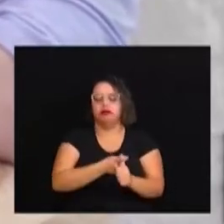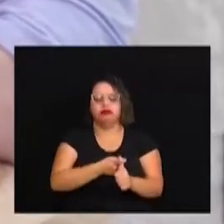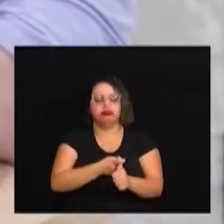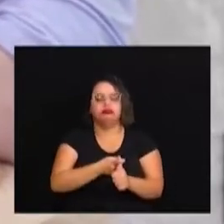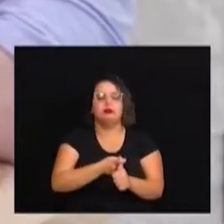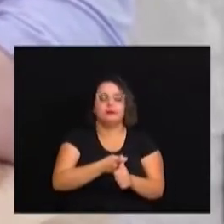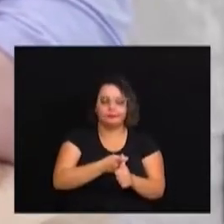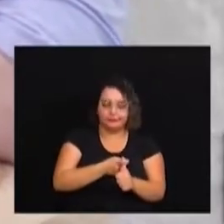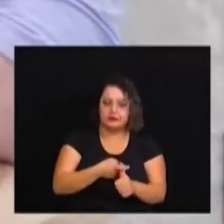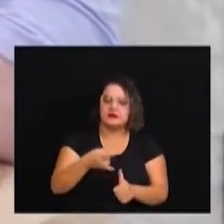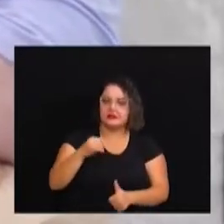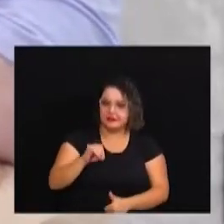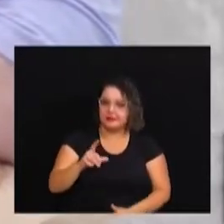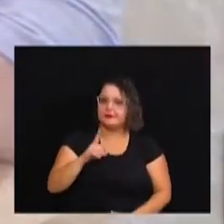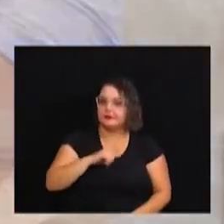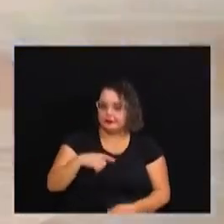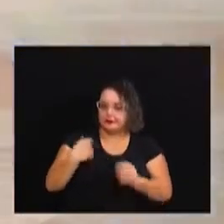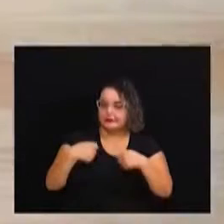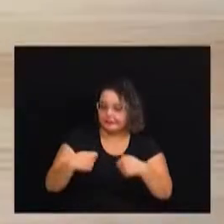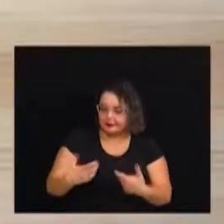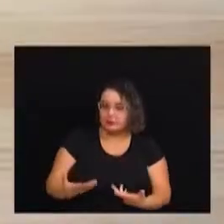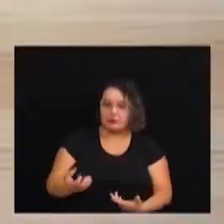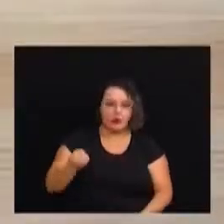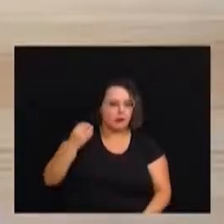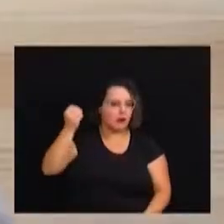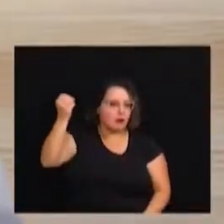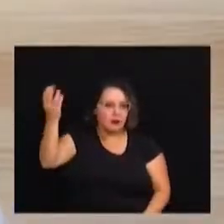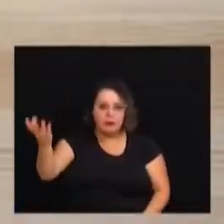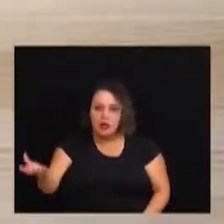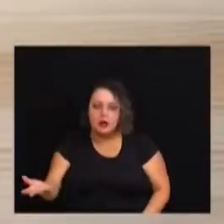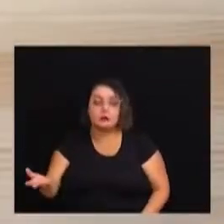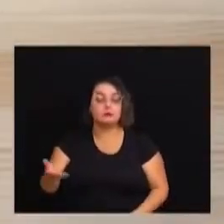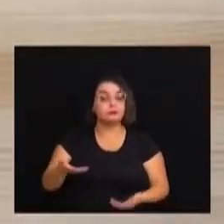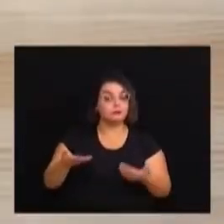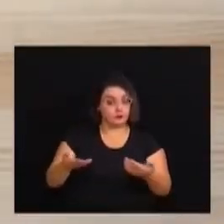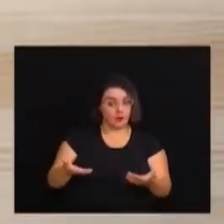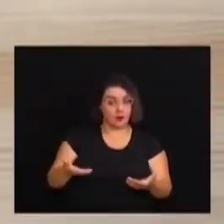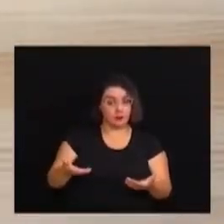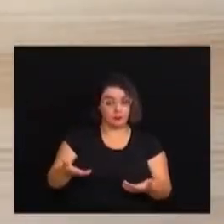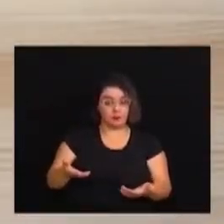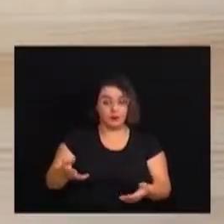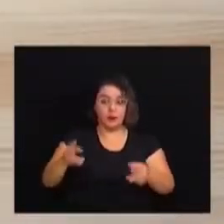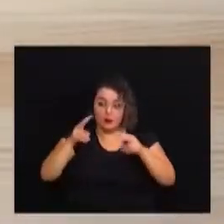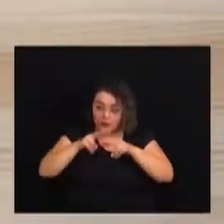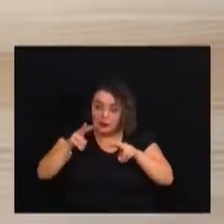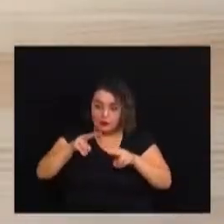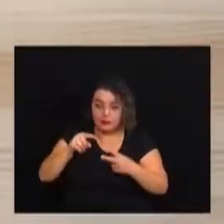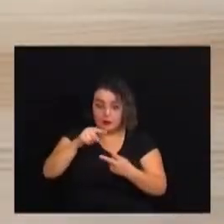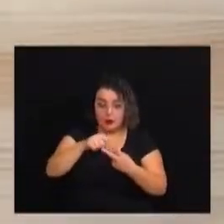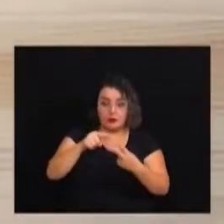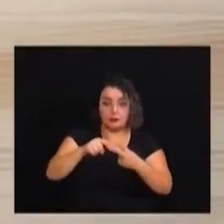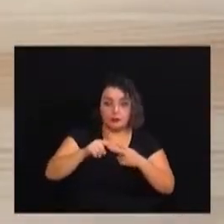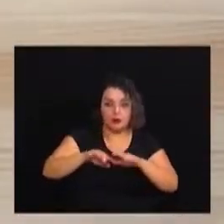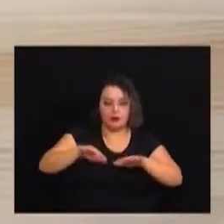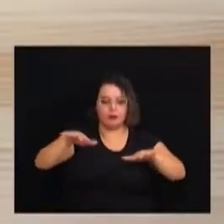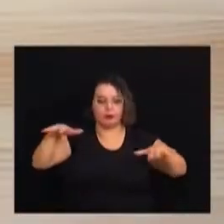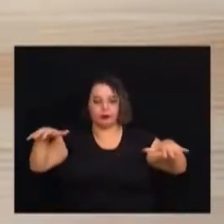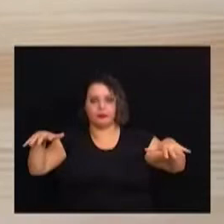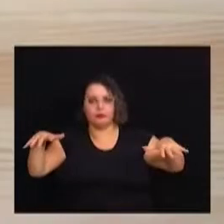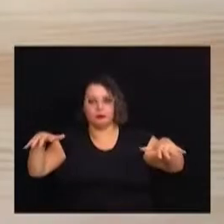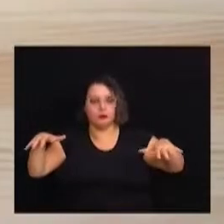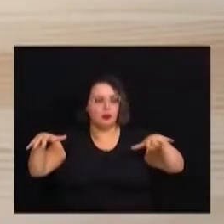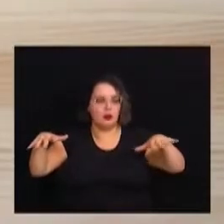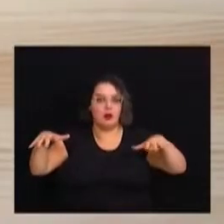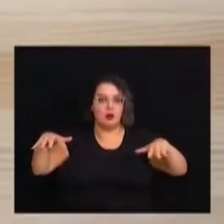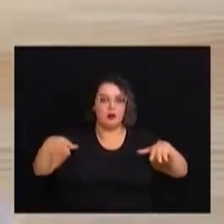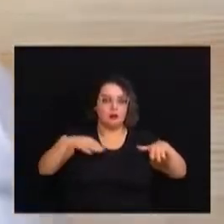se precisar para poder fazer uma grande viagem. Então, a gente vê, por exemplo, aqui dois extremos, né? Então,